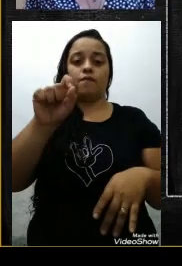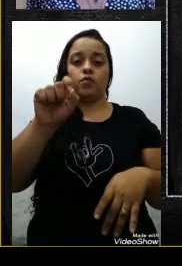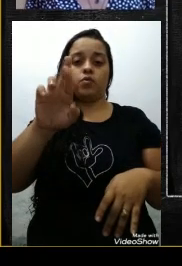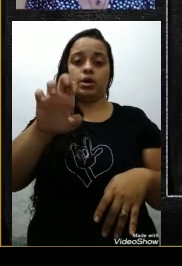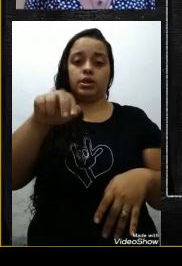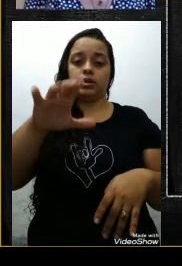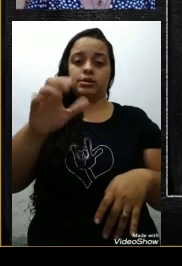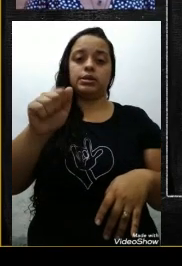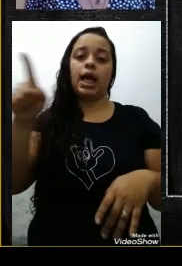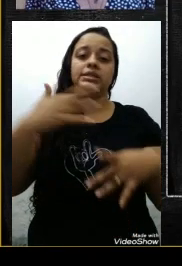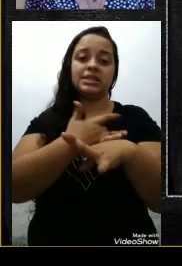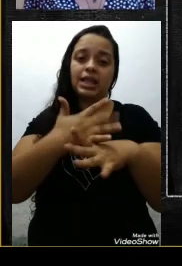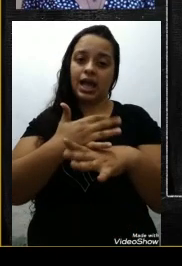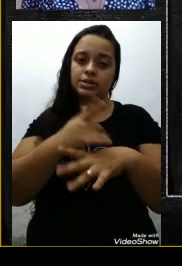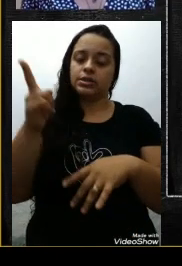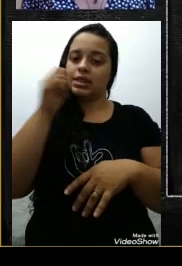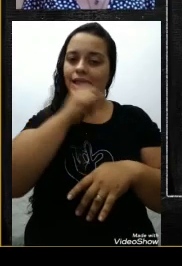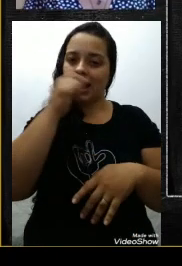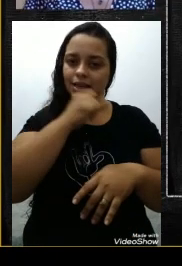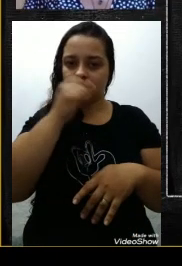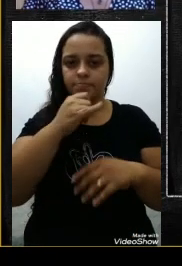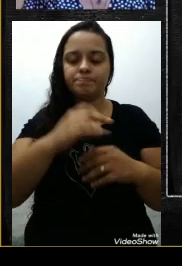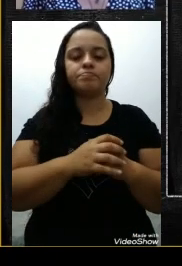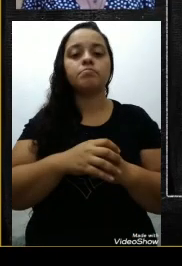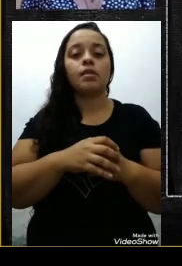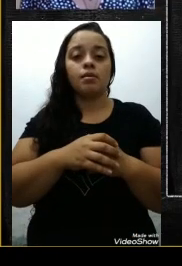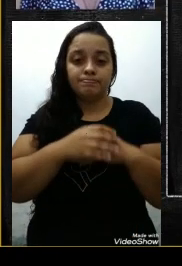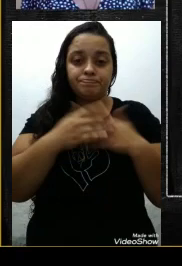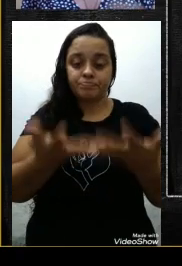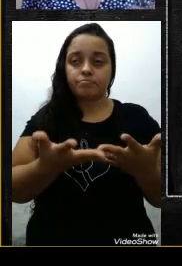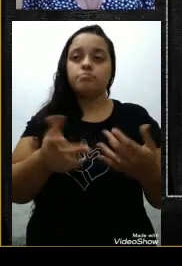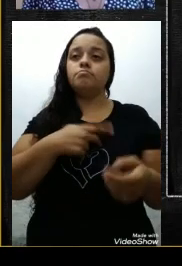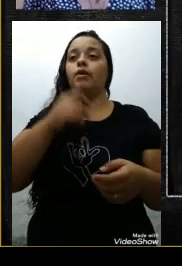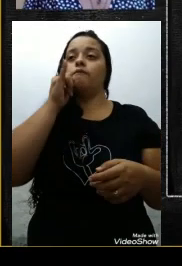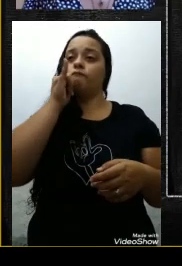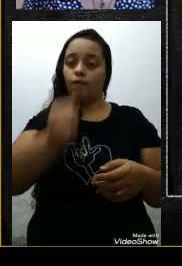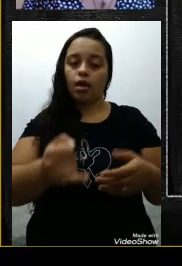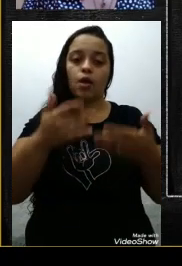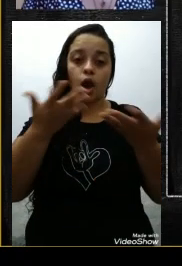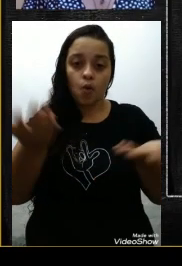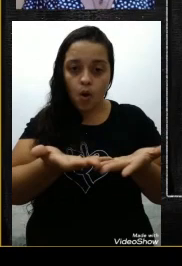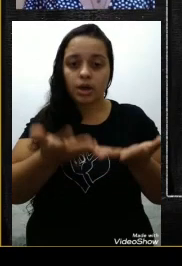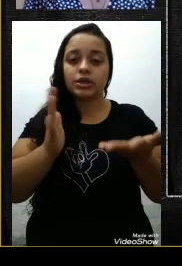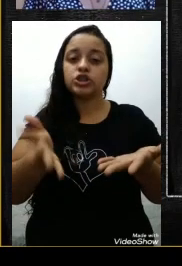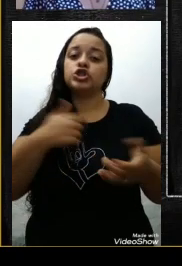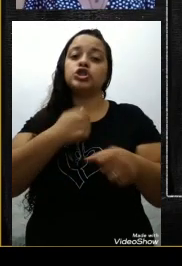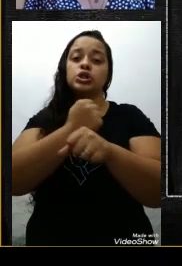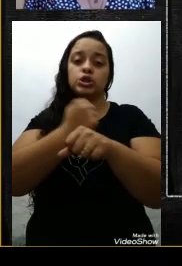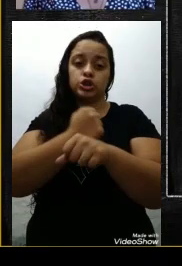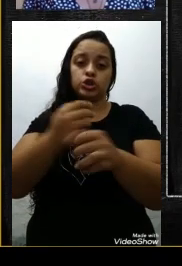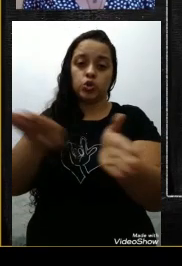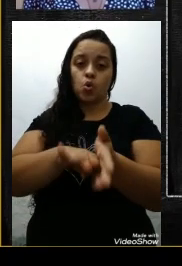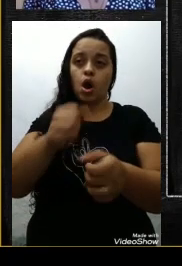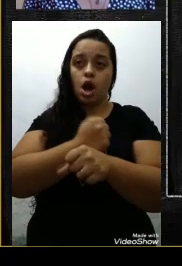cidade italiana, a gente vai ver daqui a pouco onde essa cidade fica localizada. E ele disse: digo, pois, que já havíamos chegado